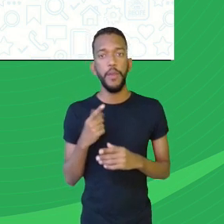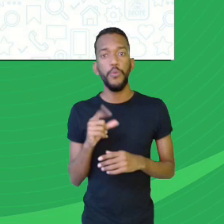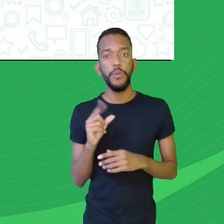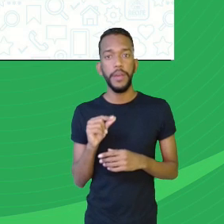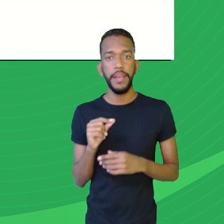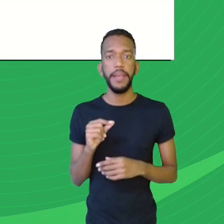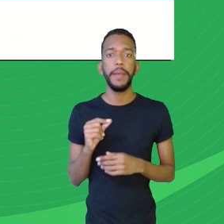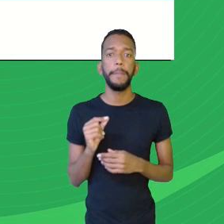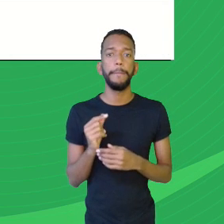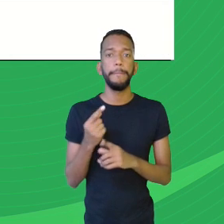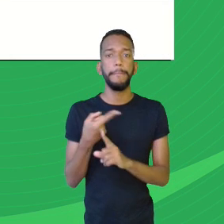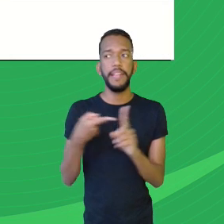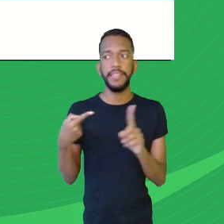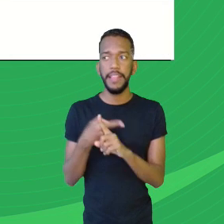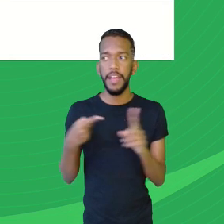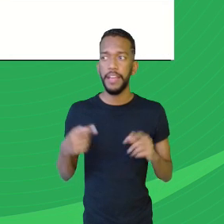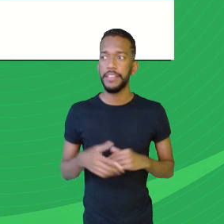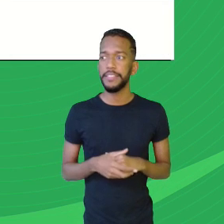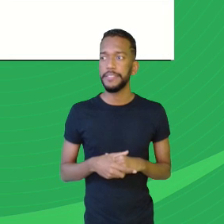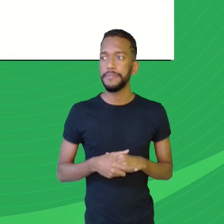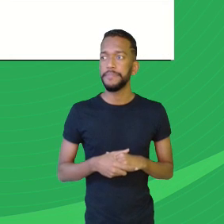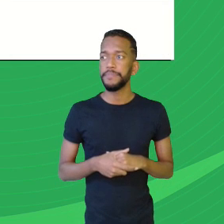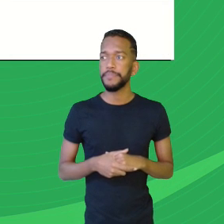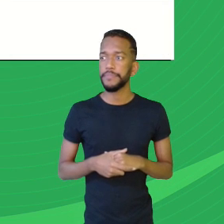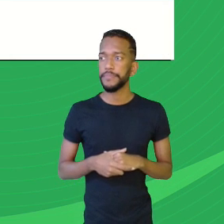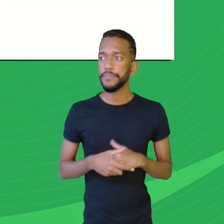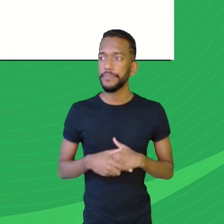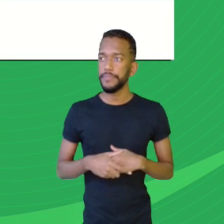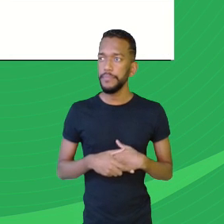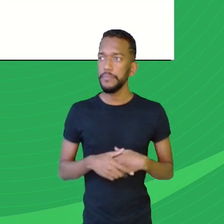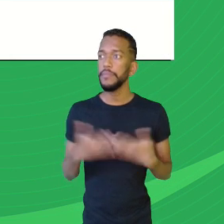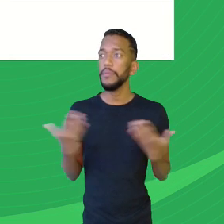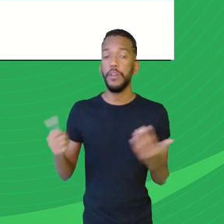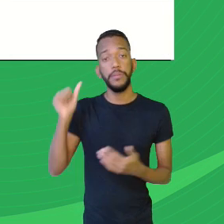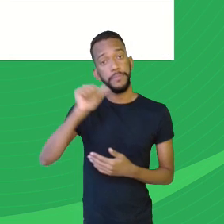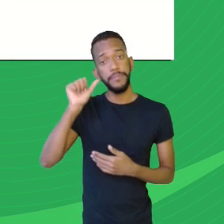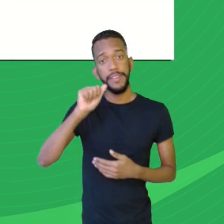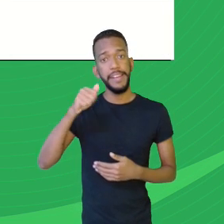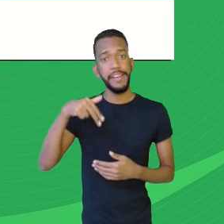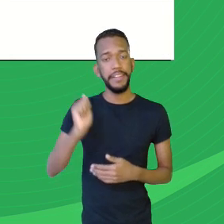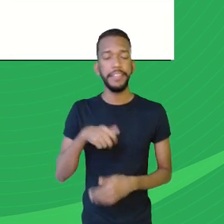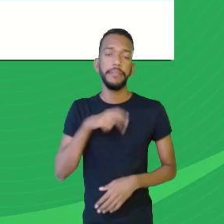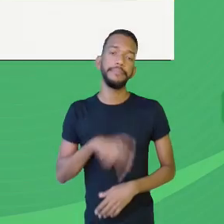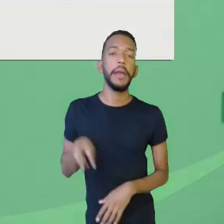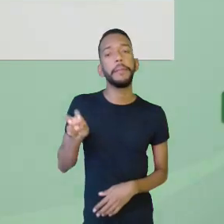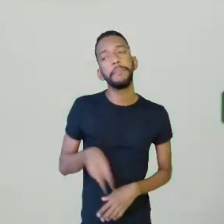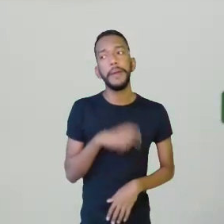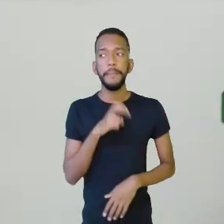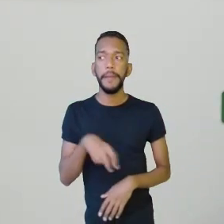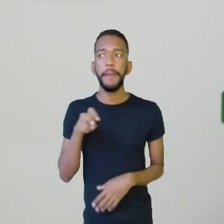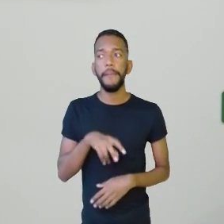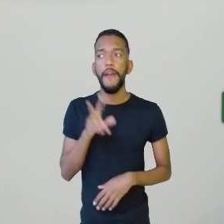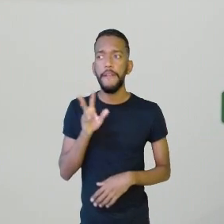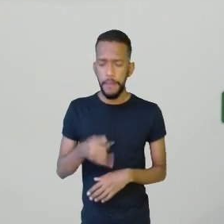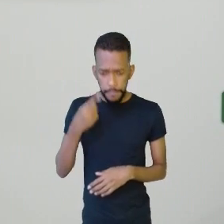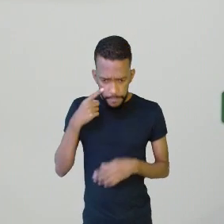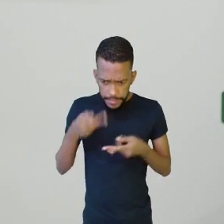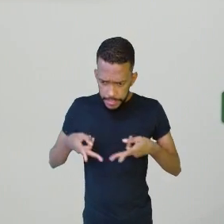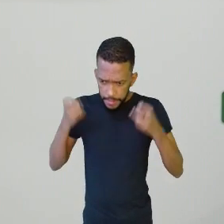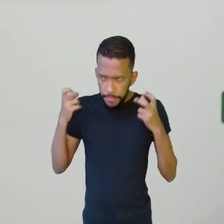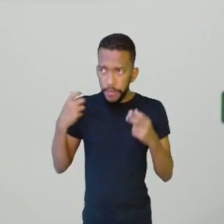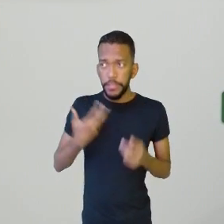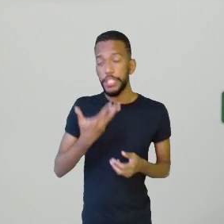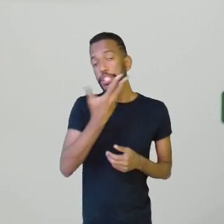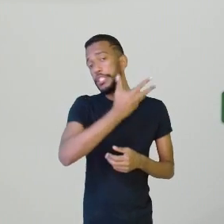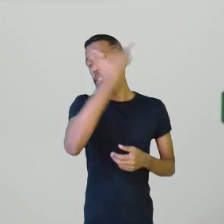de 10. Aí, ó, Ana vai a pé para a escola e quando estava chegando, percebeu que tinha